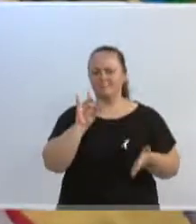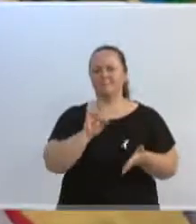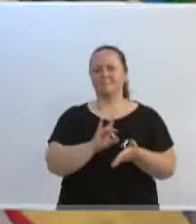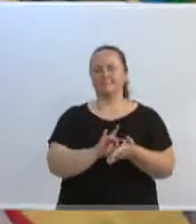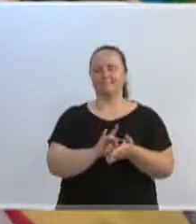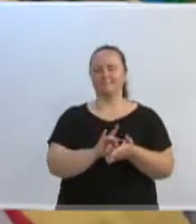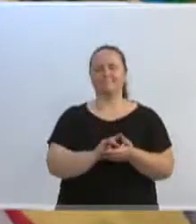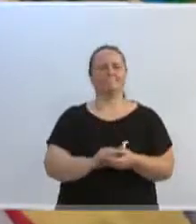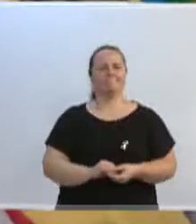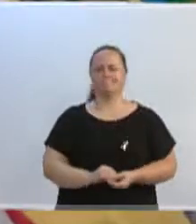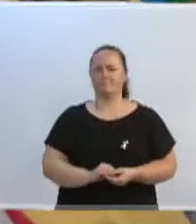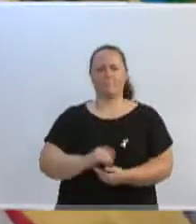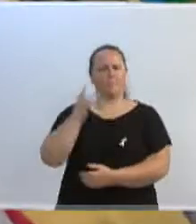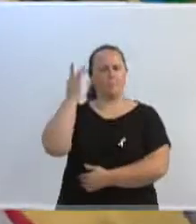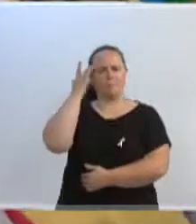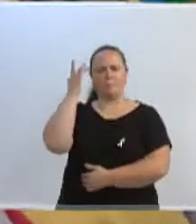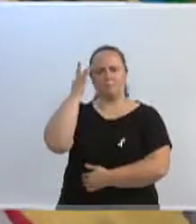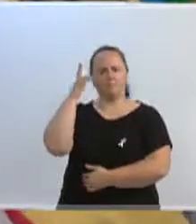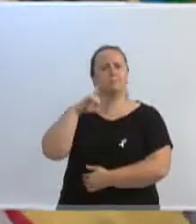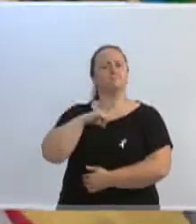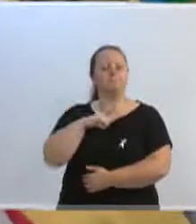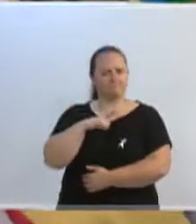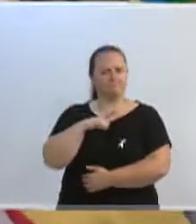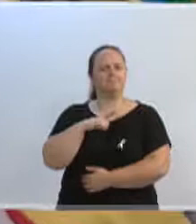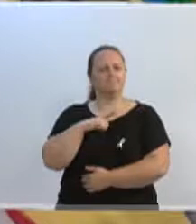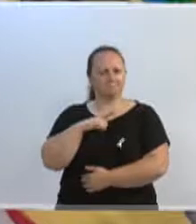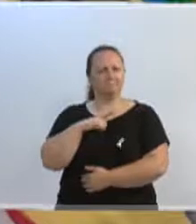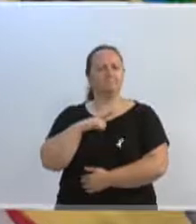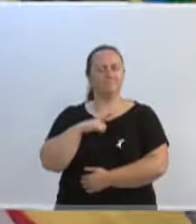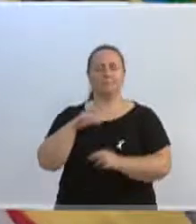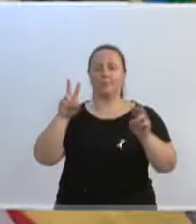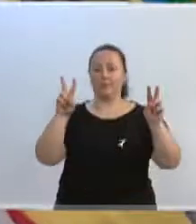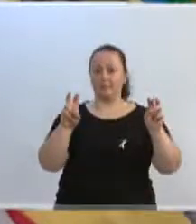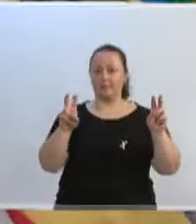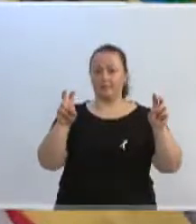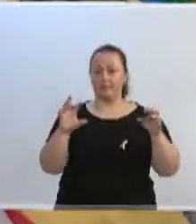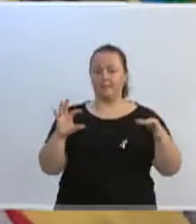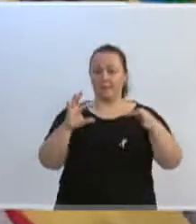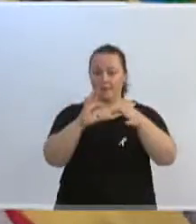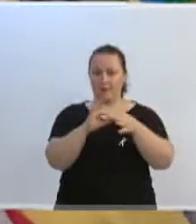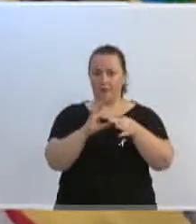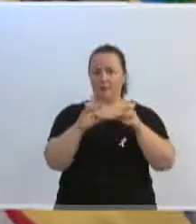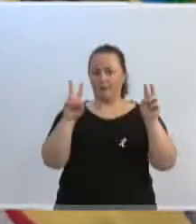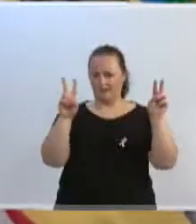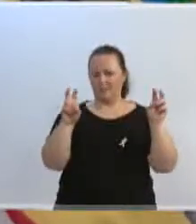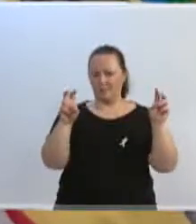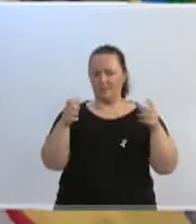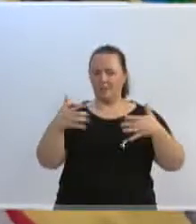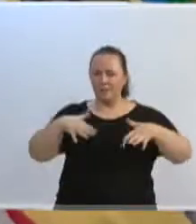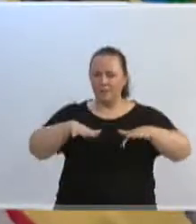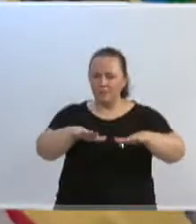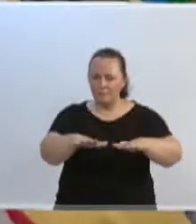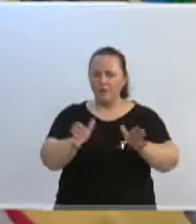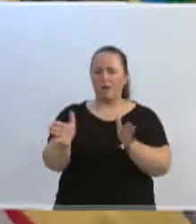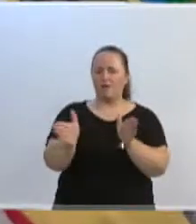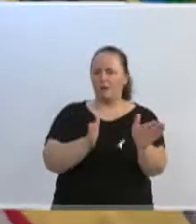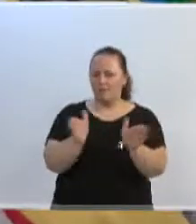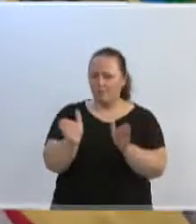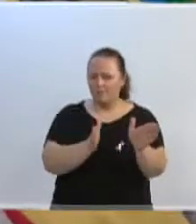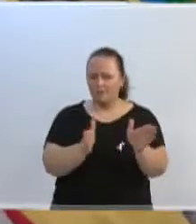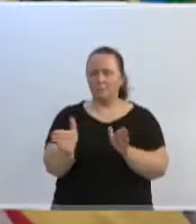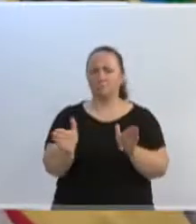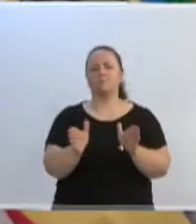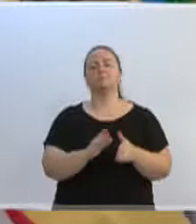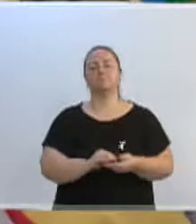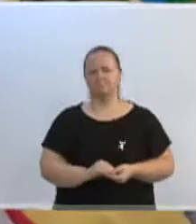uma maneira muito madura, os assuntos relacionados a essa importante causa, que é a acessibilidade e a